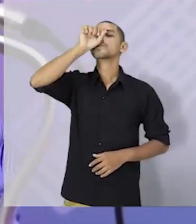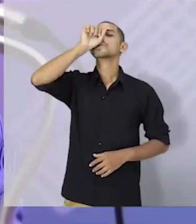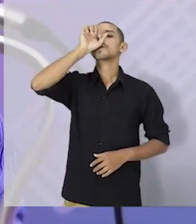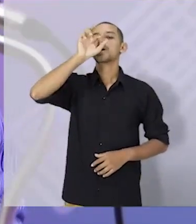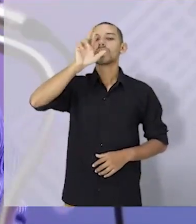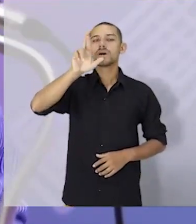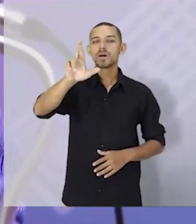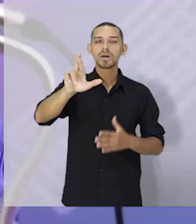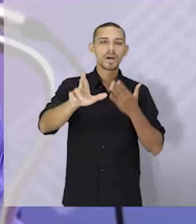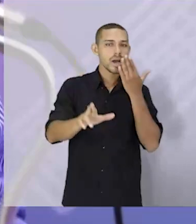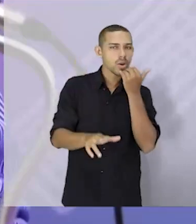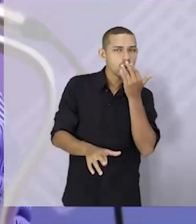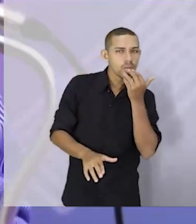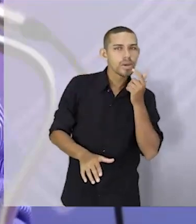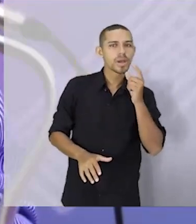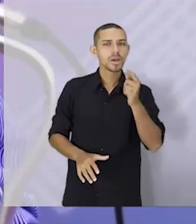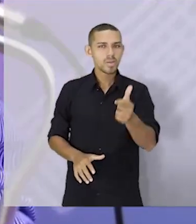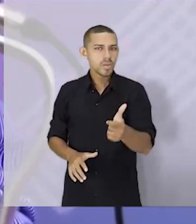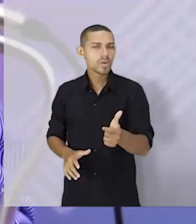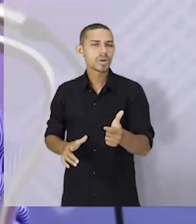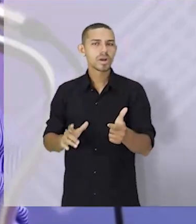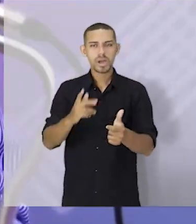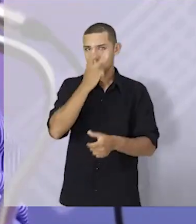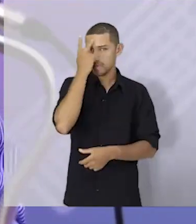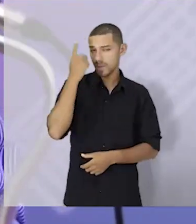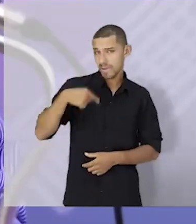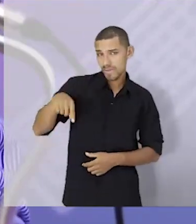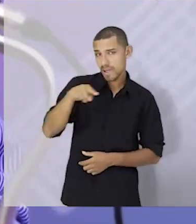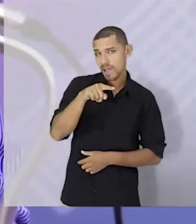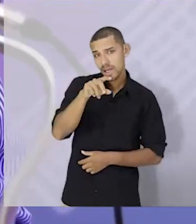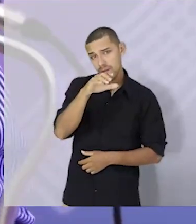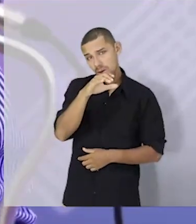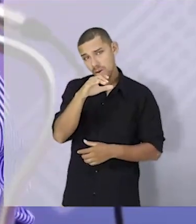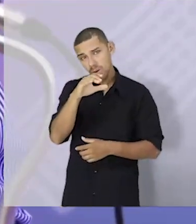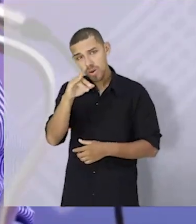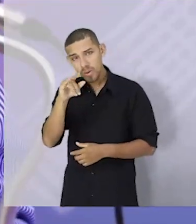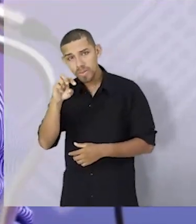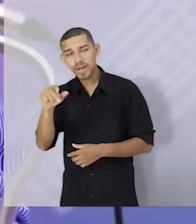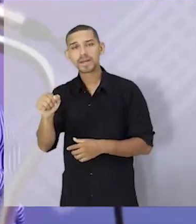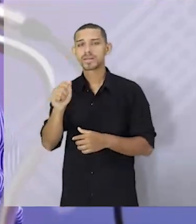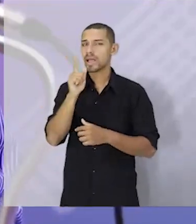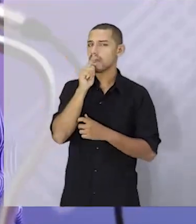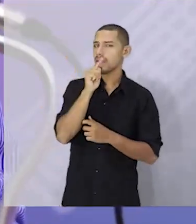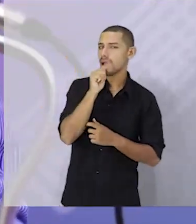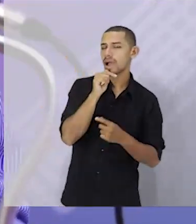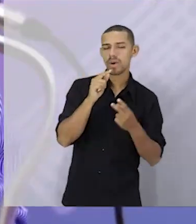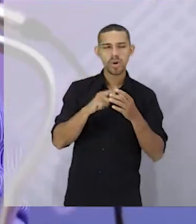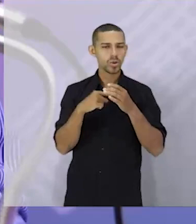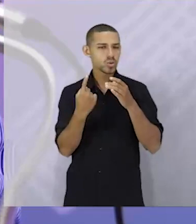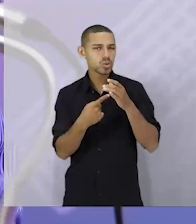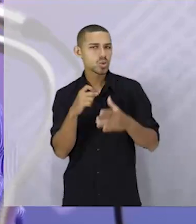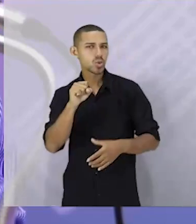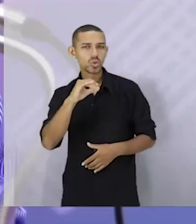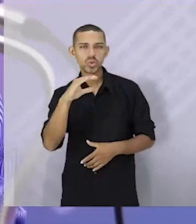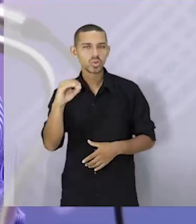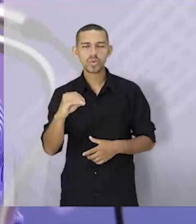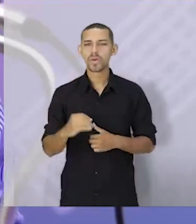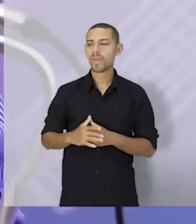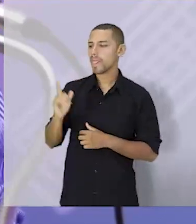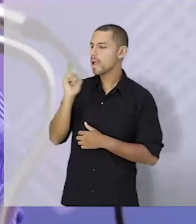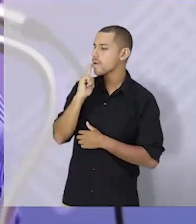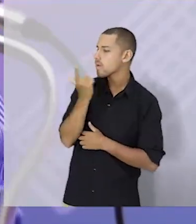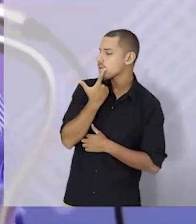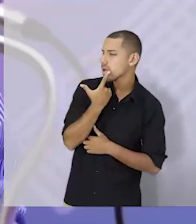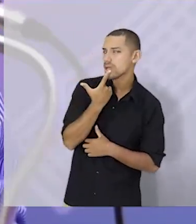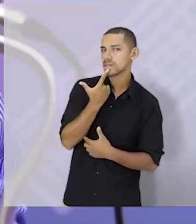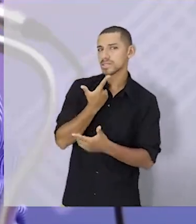comer um pouco, porque quando você começa, por exemplo, tomar uma água, um suco, fazer um lanche,